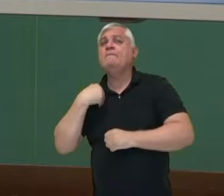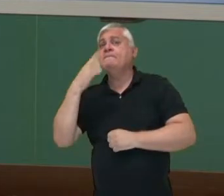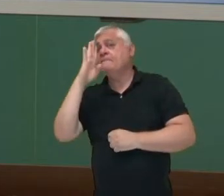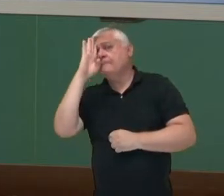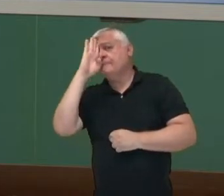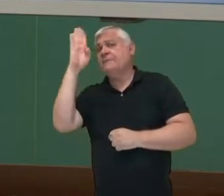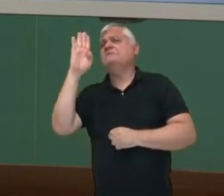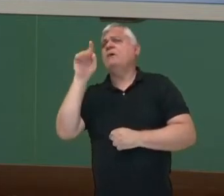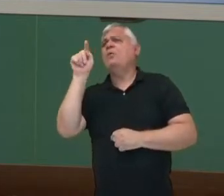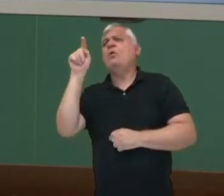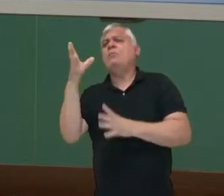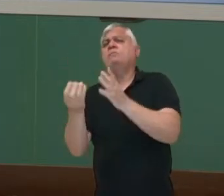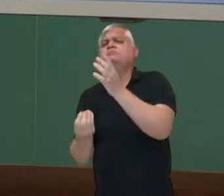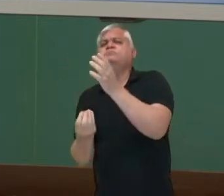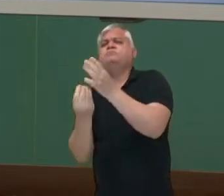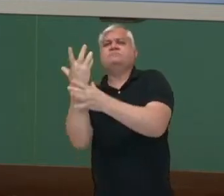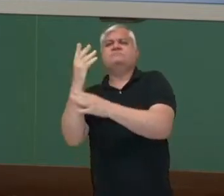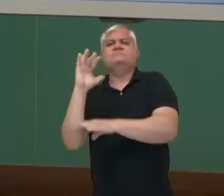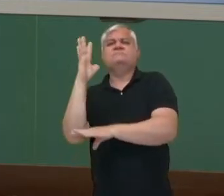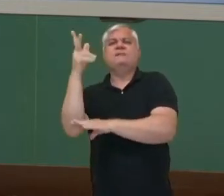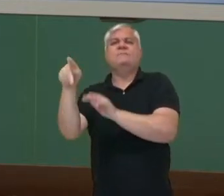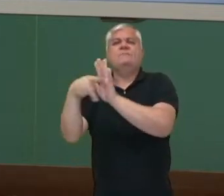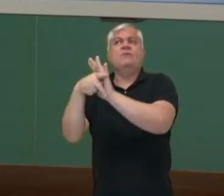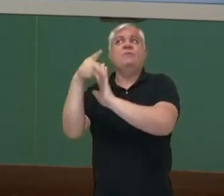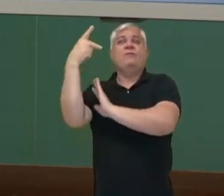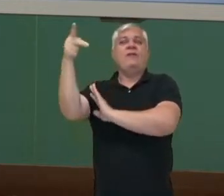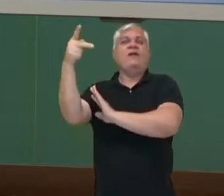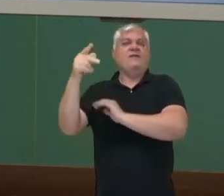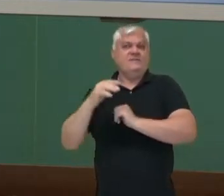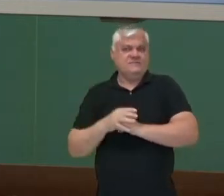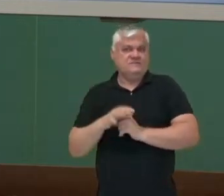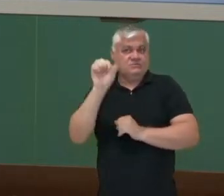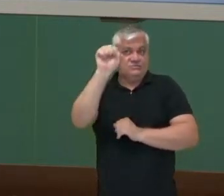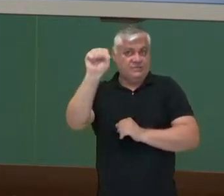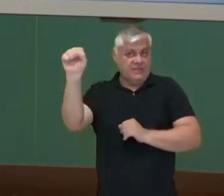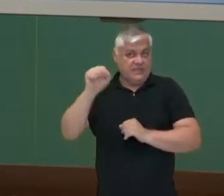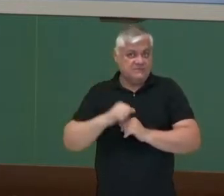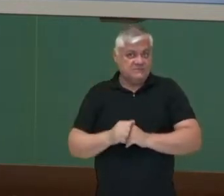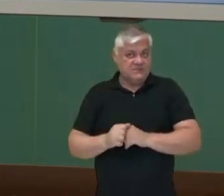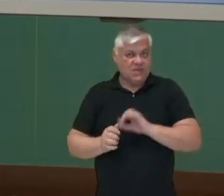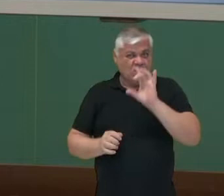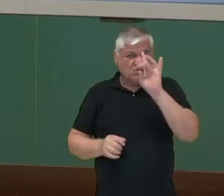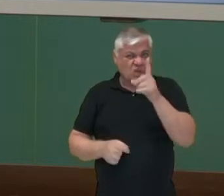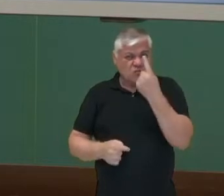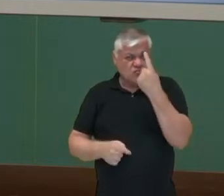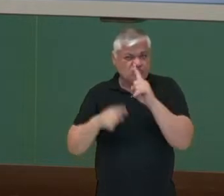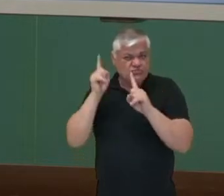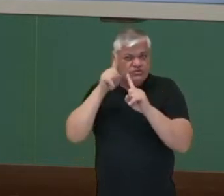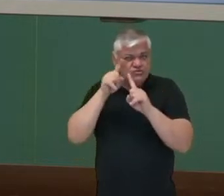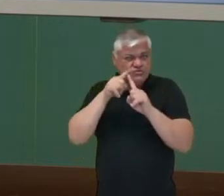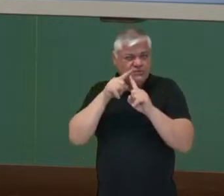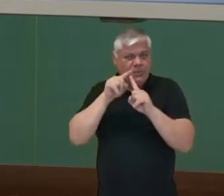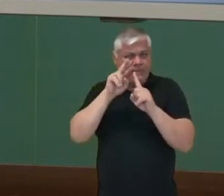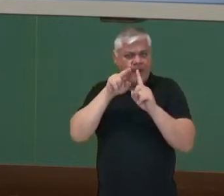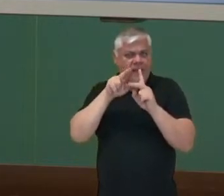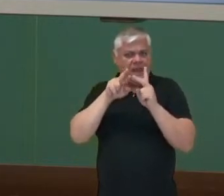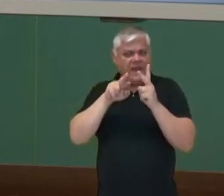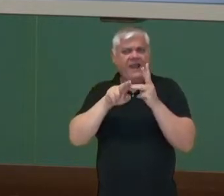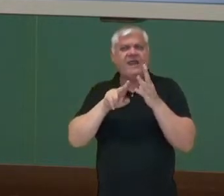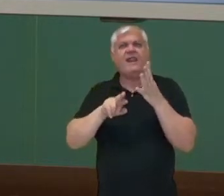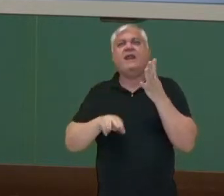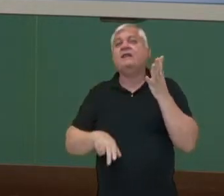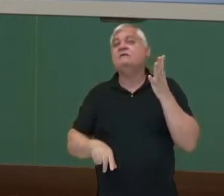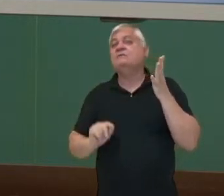principais formações vegetais presentes no sudeste. Será que nós temos só um tipo? Será que nós temos vários tipos,